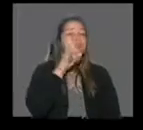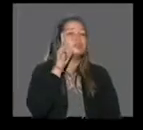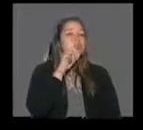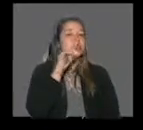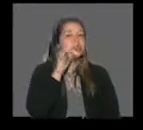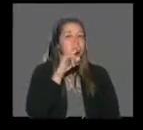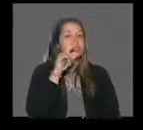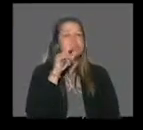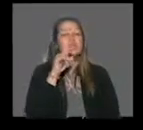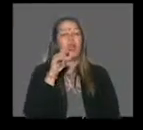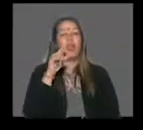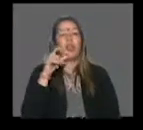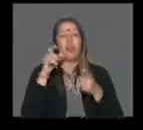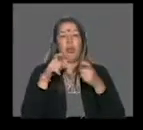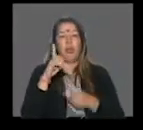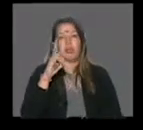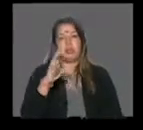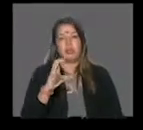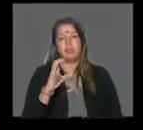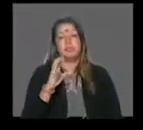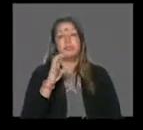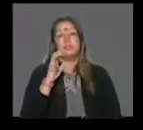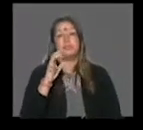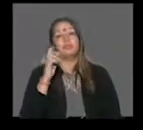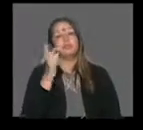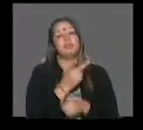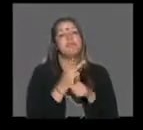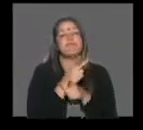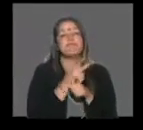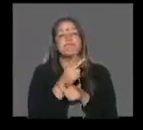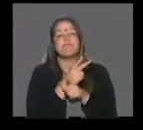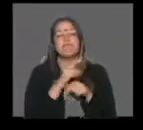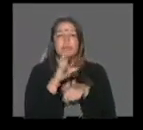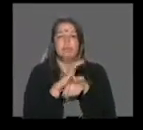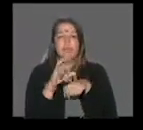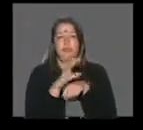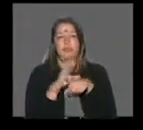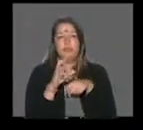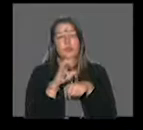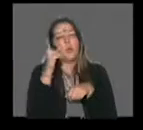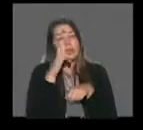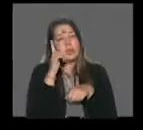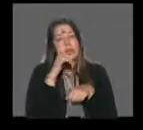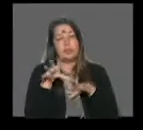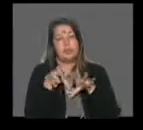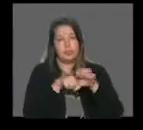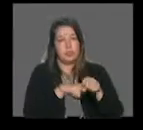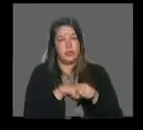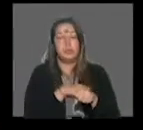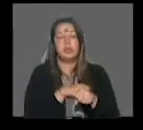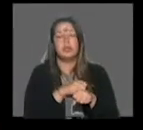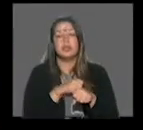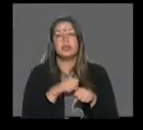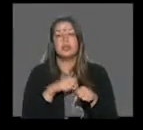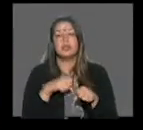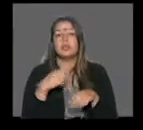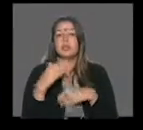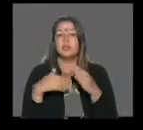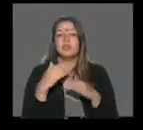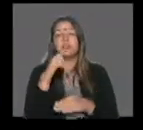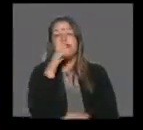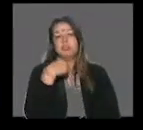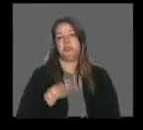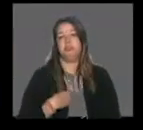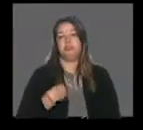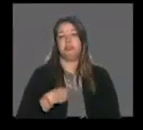uma passagem para ficar uns 20 dias lá e estava buscando cursos de audiovisual. Foi na época que eu me formei e enquanto